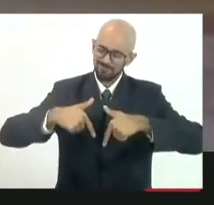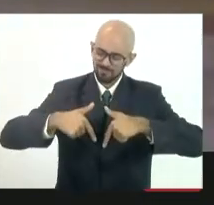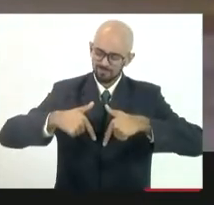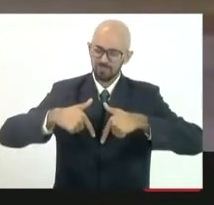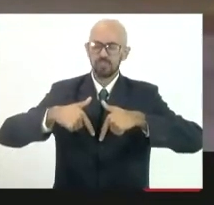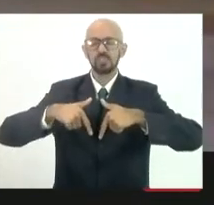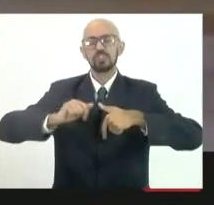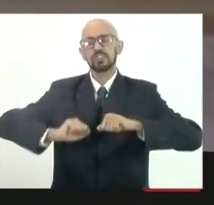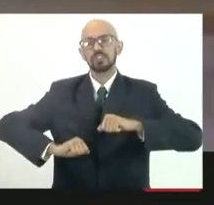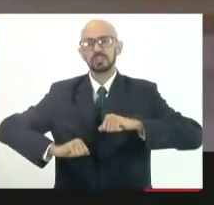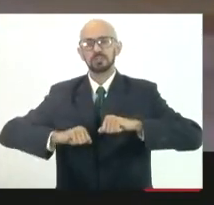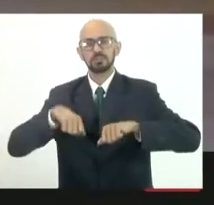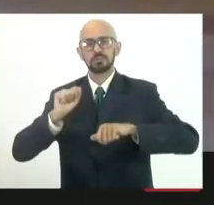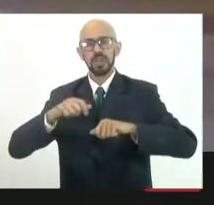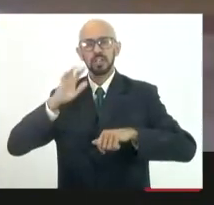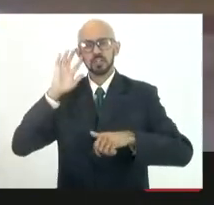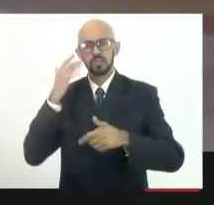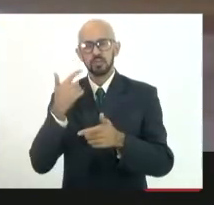de